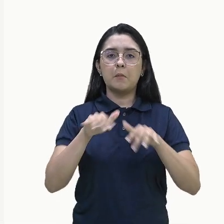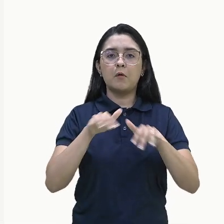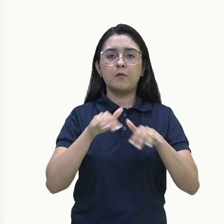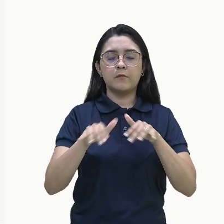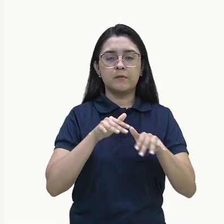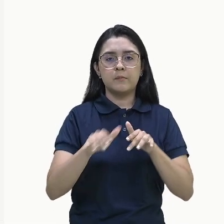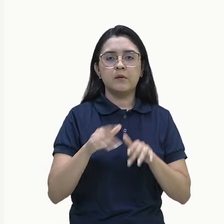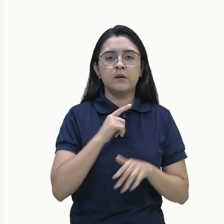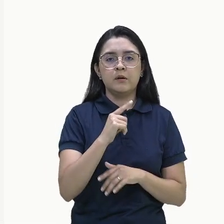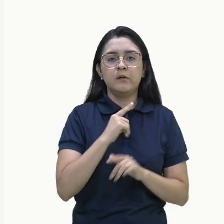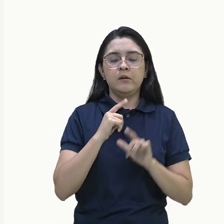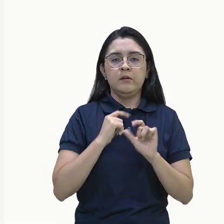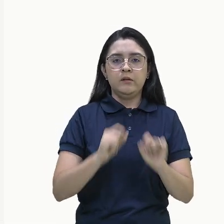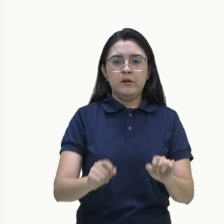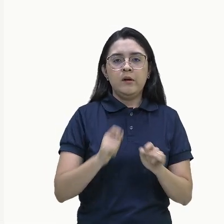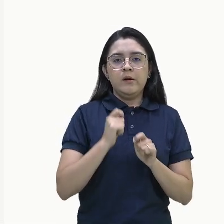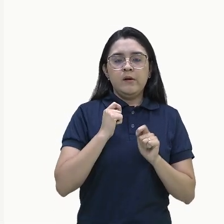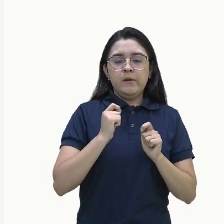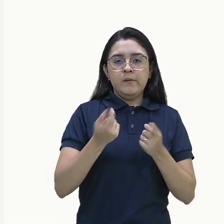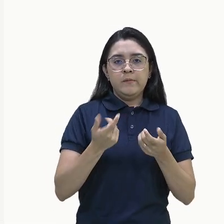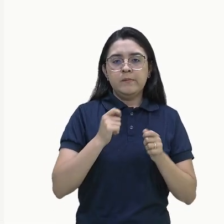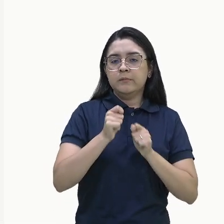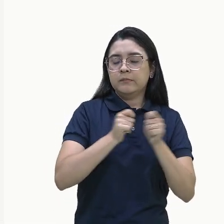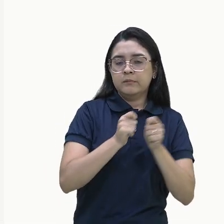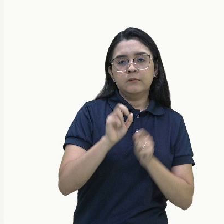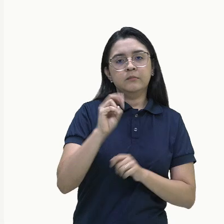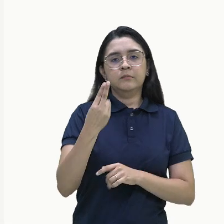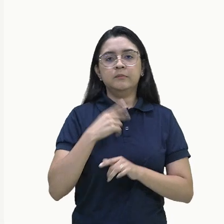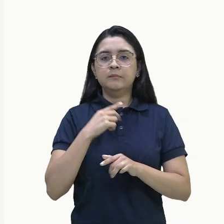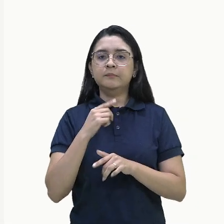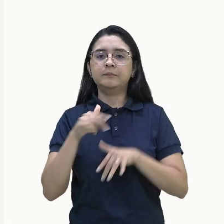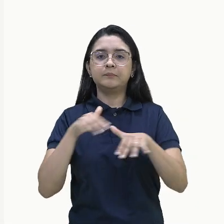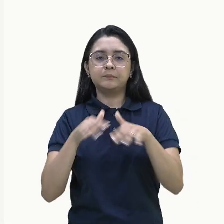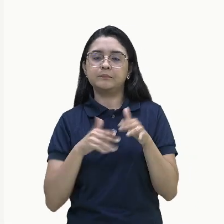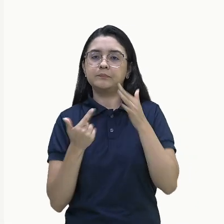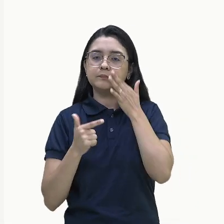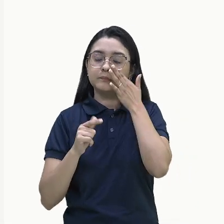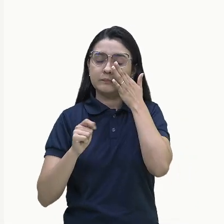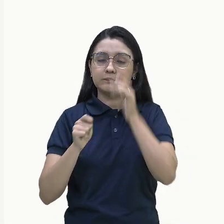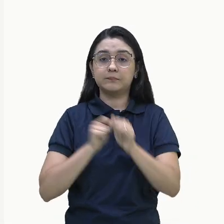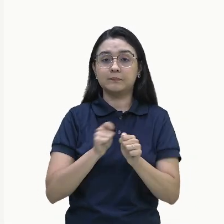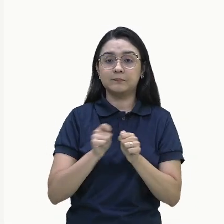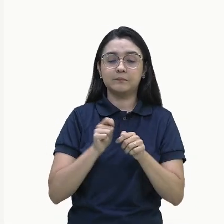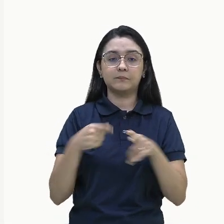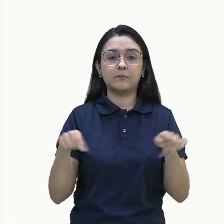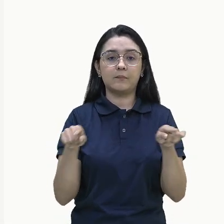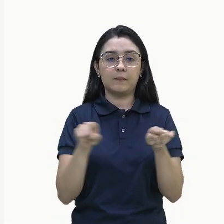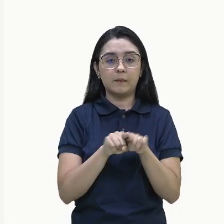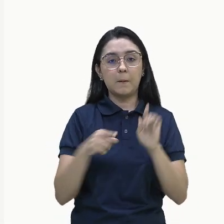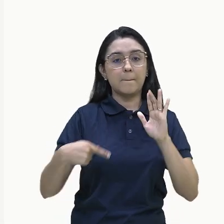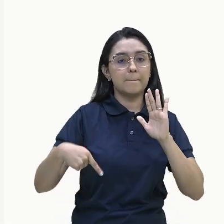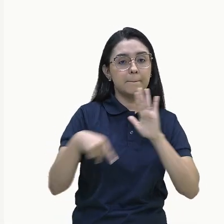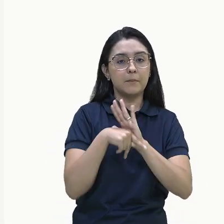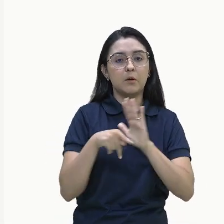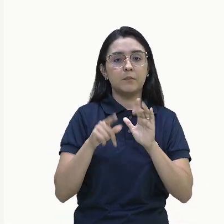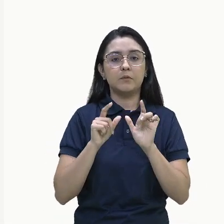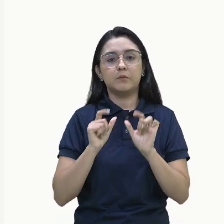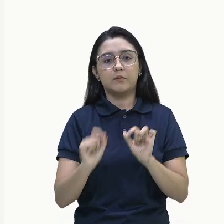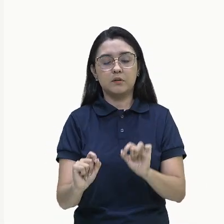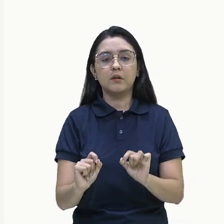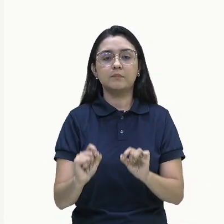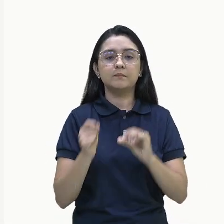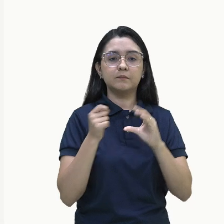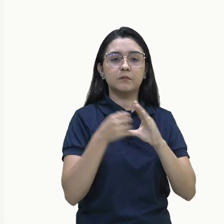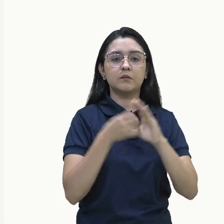movimento voluntário ou um movimento involuntário que faz parte de um processo, de